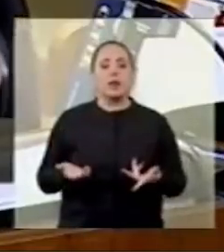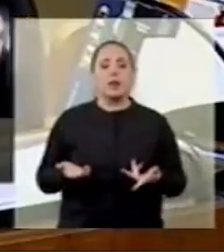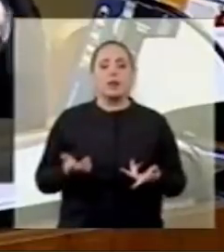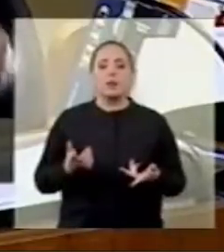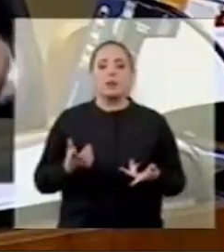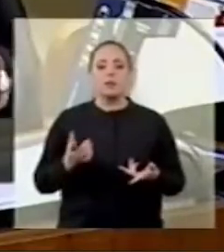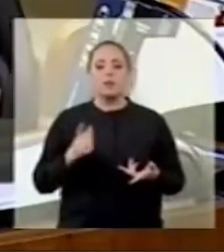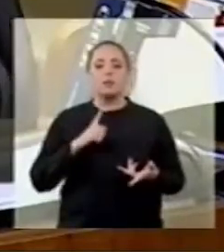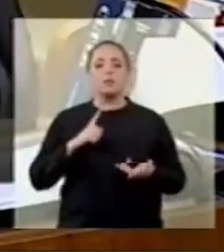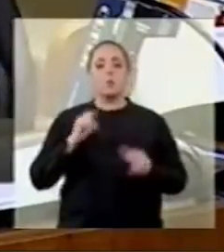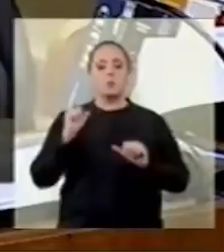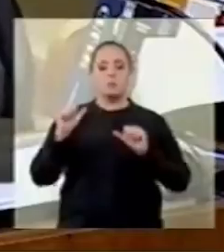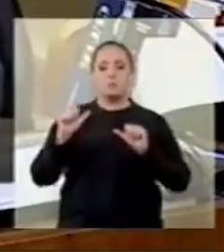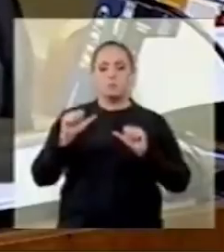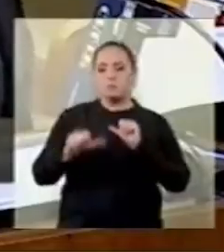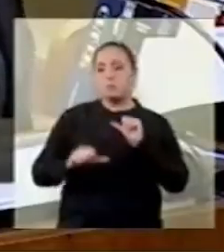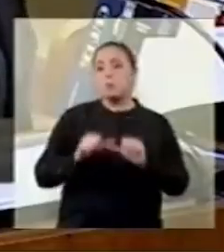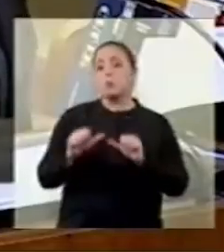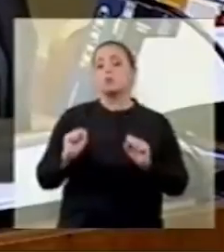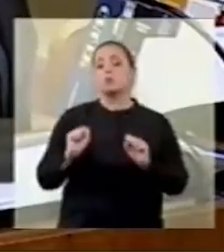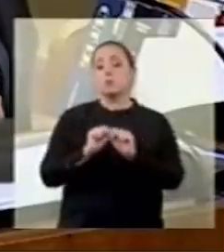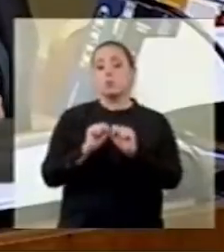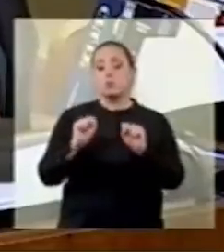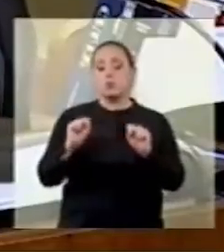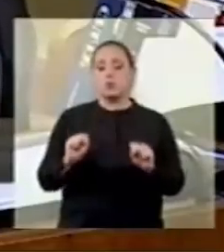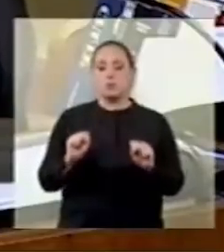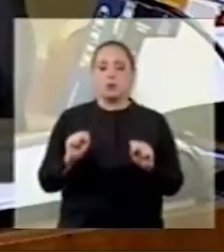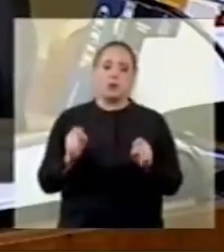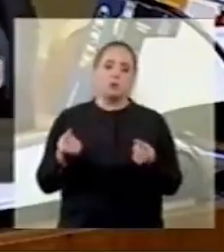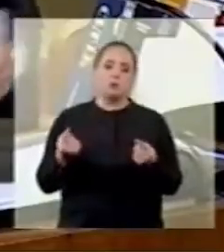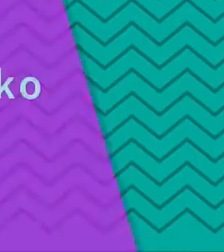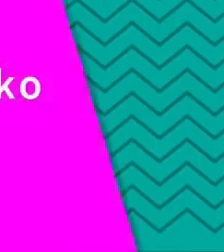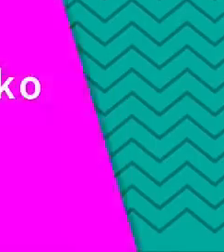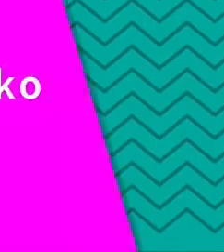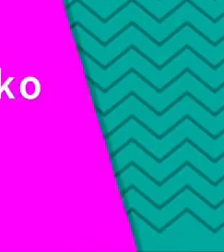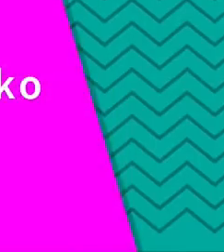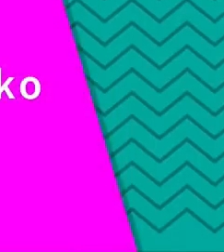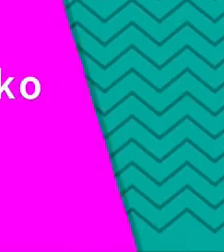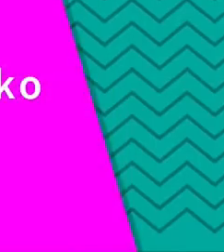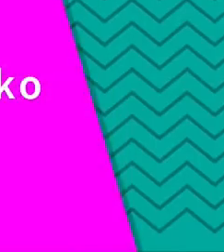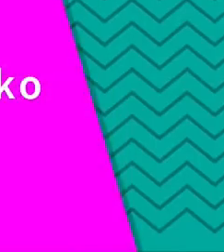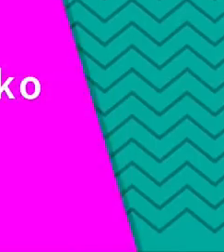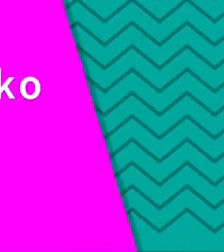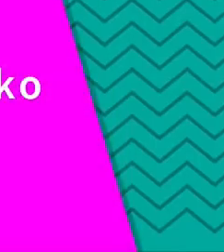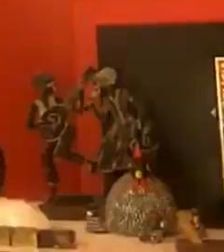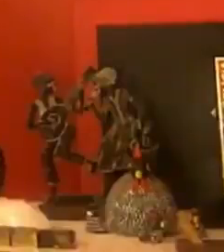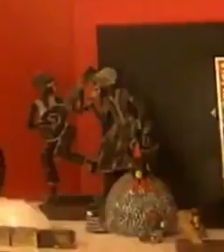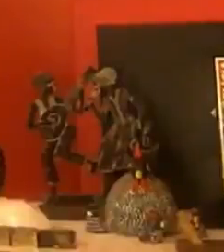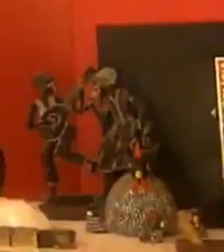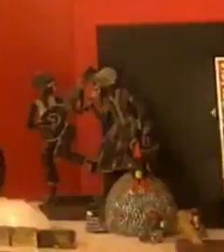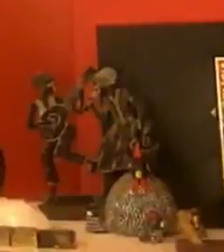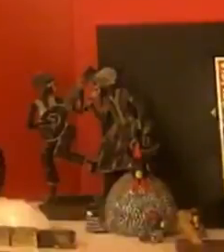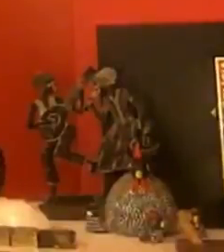grande alteração no sistema de combate à corrupção.